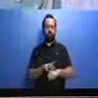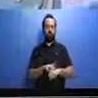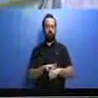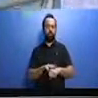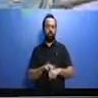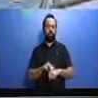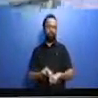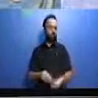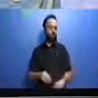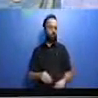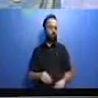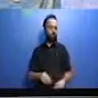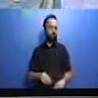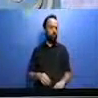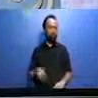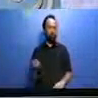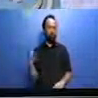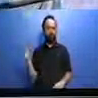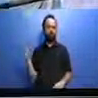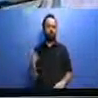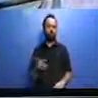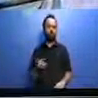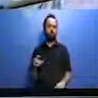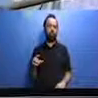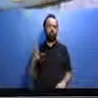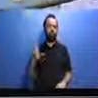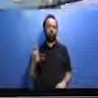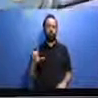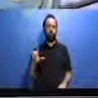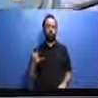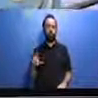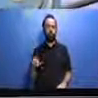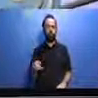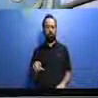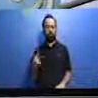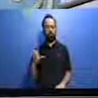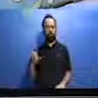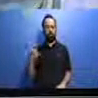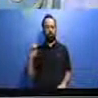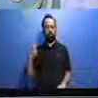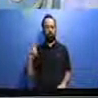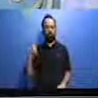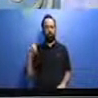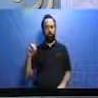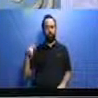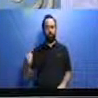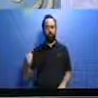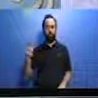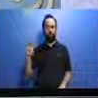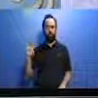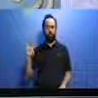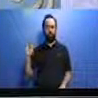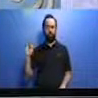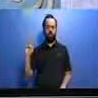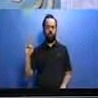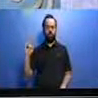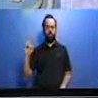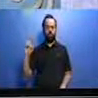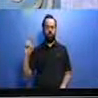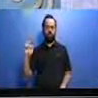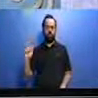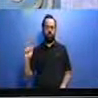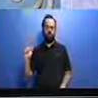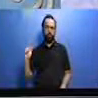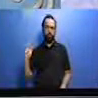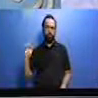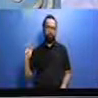a doença mais conhecido, a lombriga, que provoca uma doença chamada ascaridíase. E aqui um outro verme